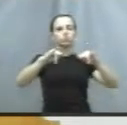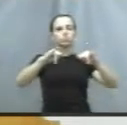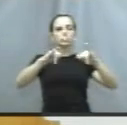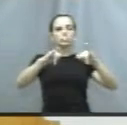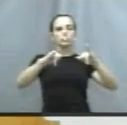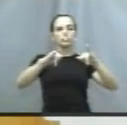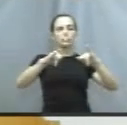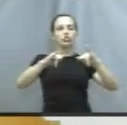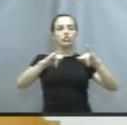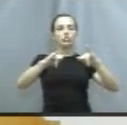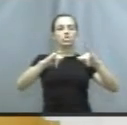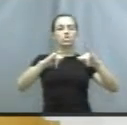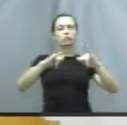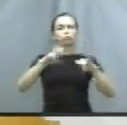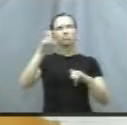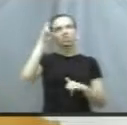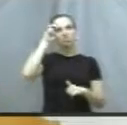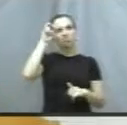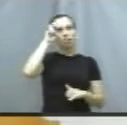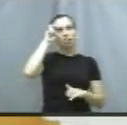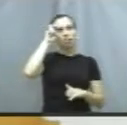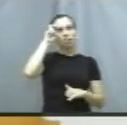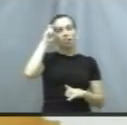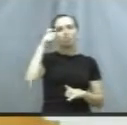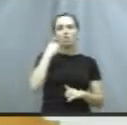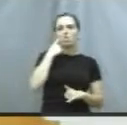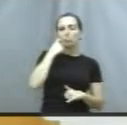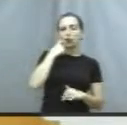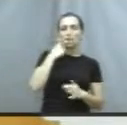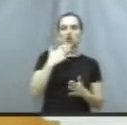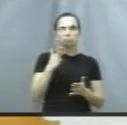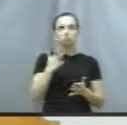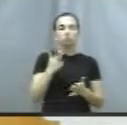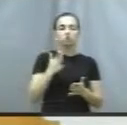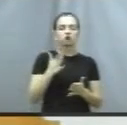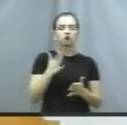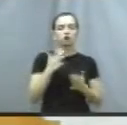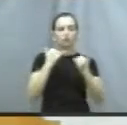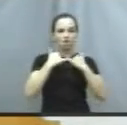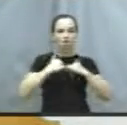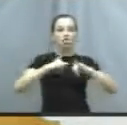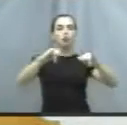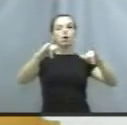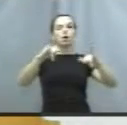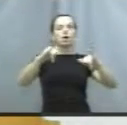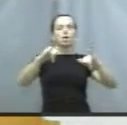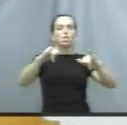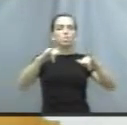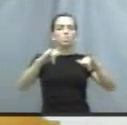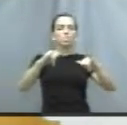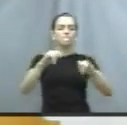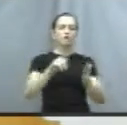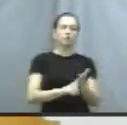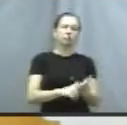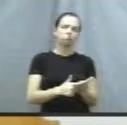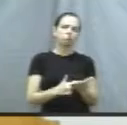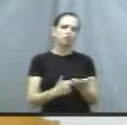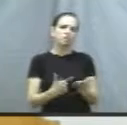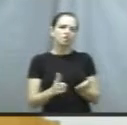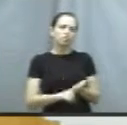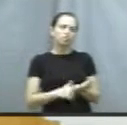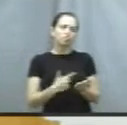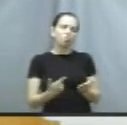uma notícia, acho que foi na quinta-feira, na quinta ou na sexta-feira, circulou aí todos os jornais, os grandes